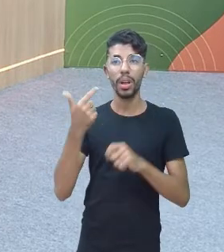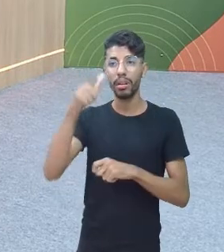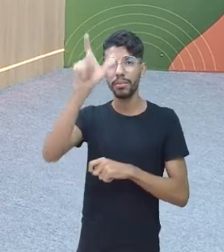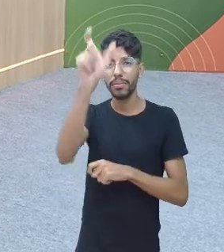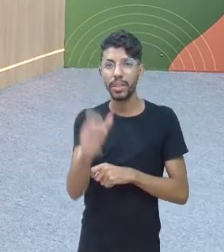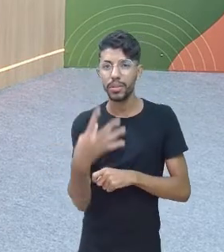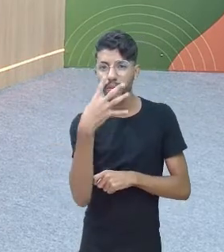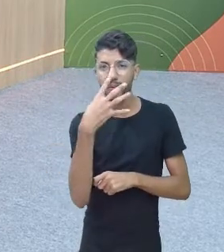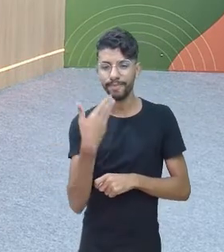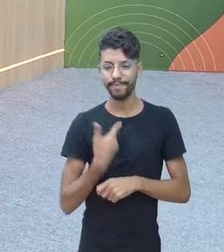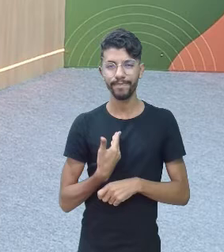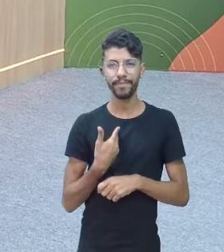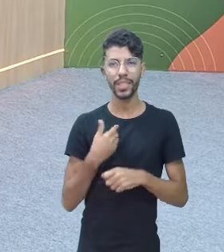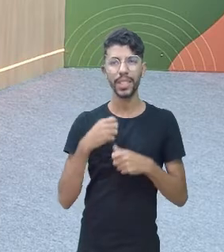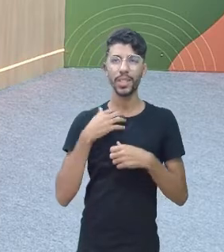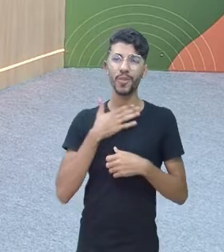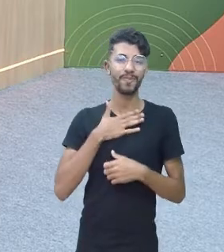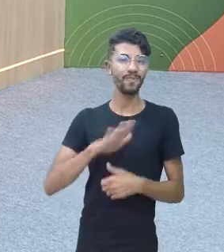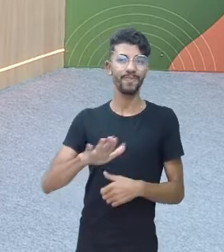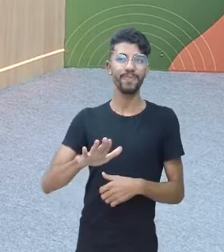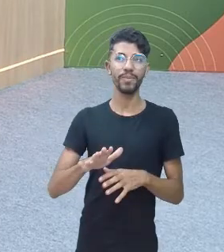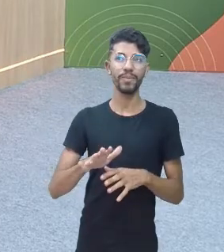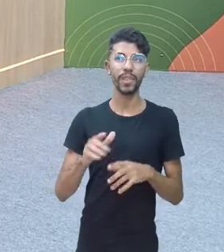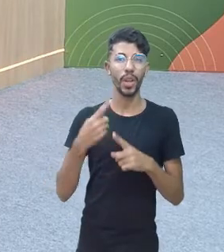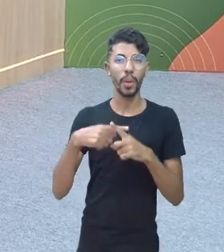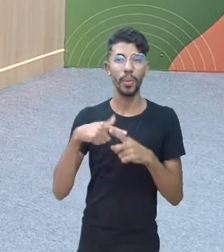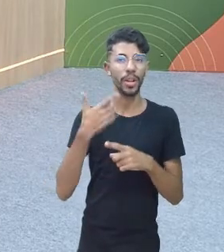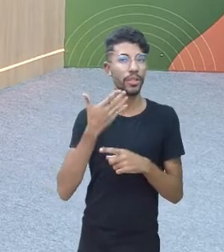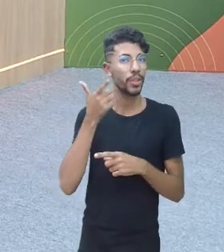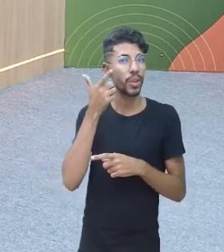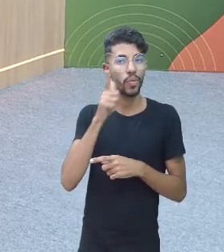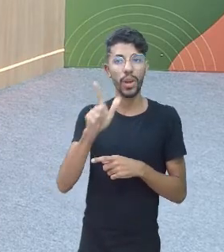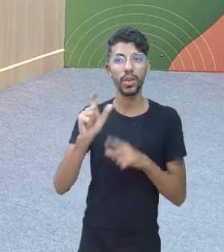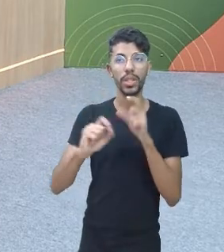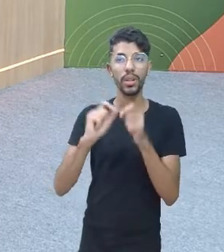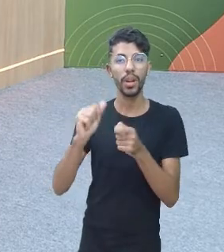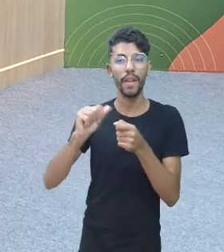quem assistiu o vídeo, porque ele não vai conseguir reproduzir, não vai conseguir